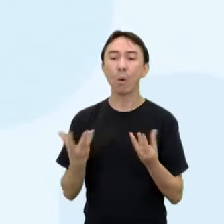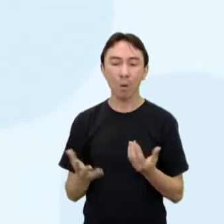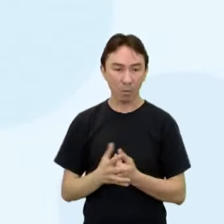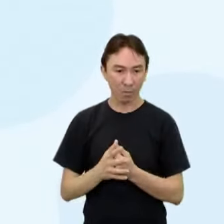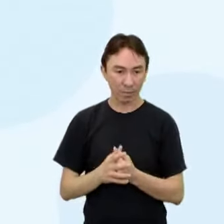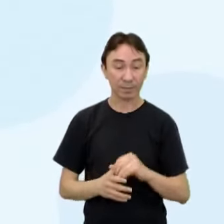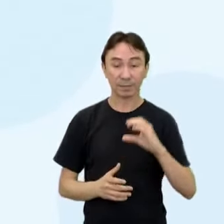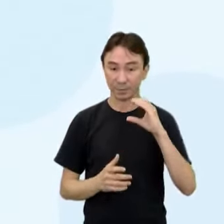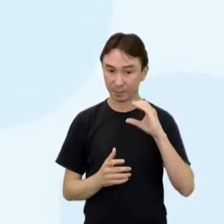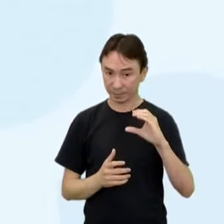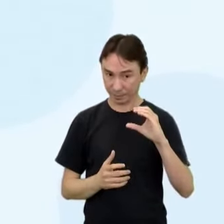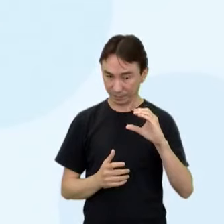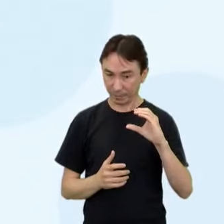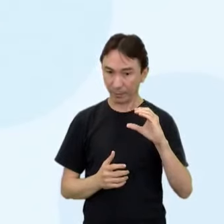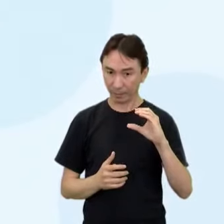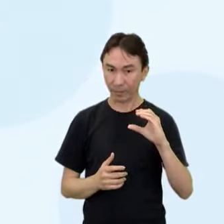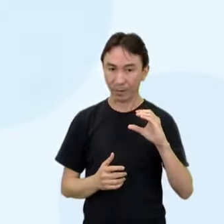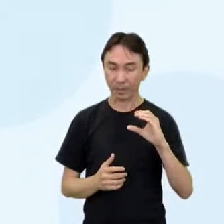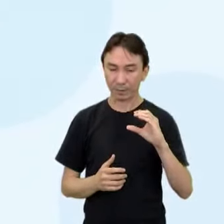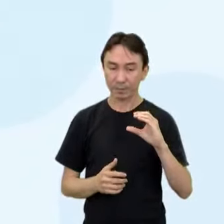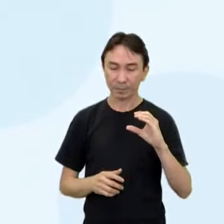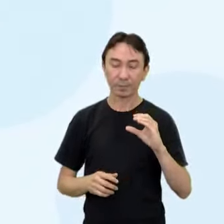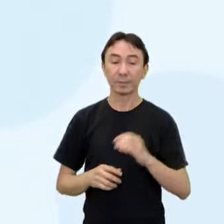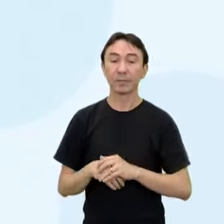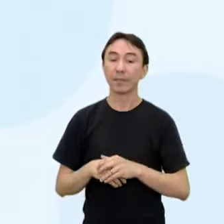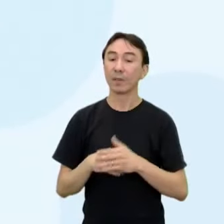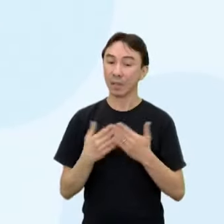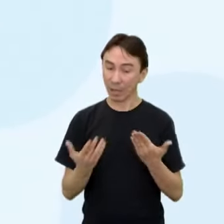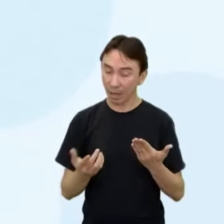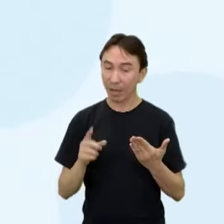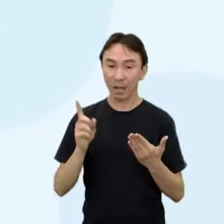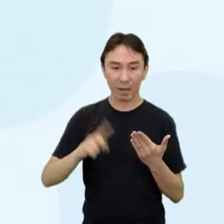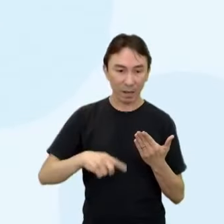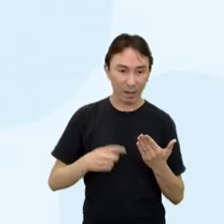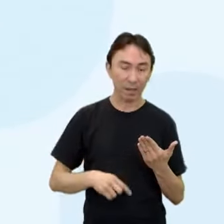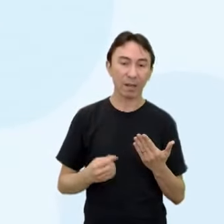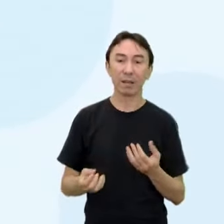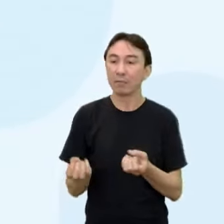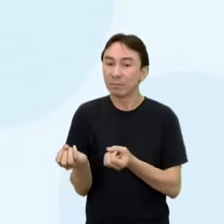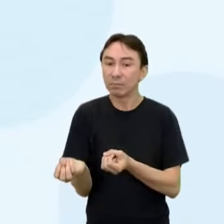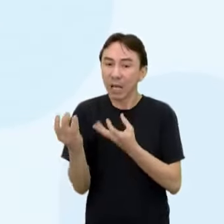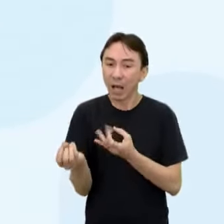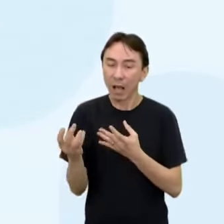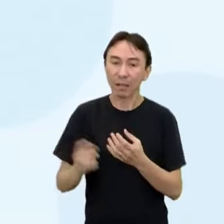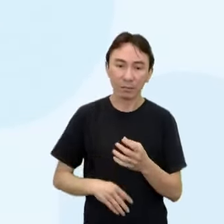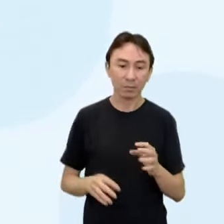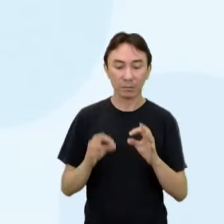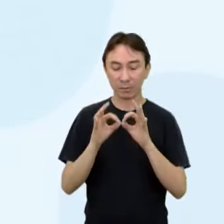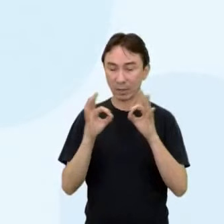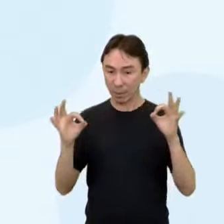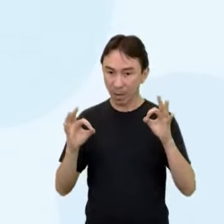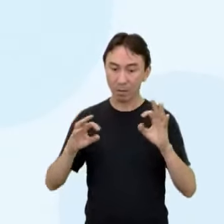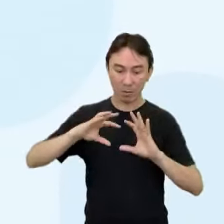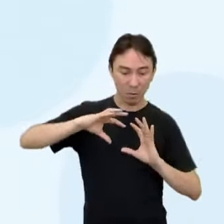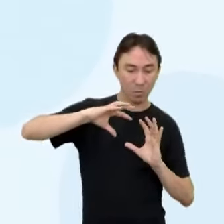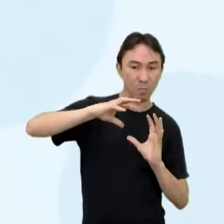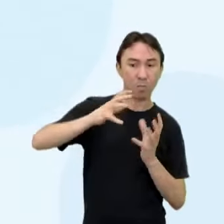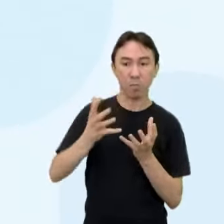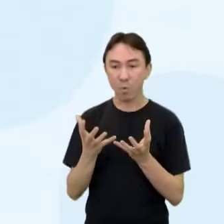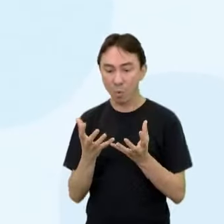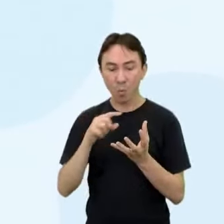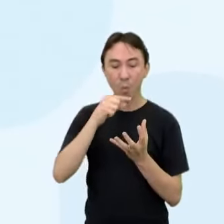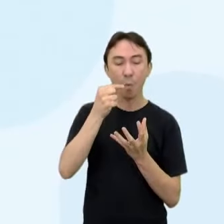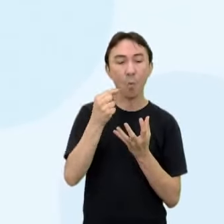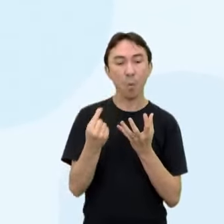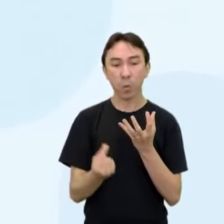Data about its size and composition. Temos dados aí sobre o tamanho e a composição. E letter D. Data